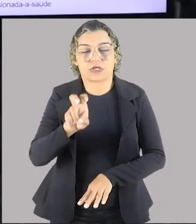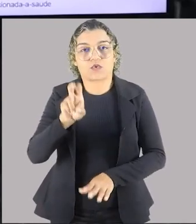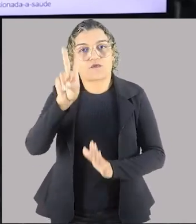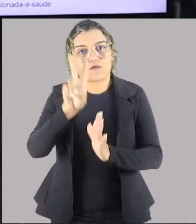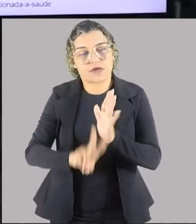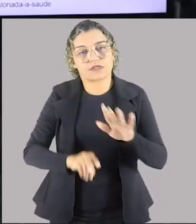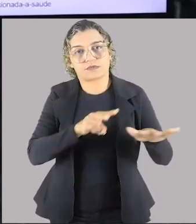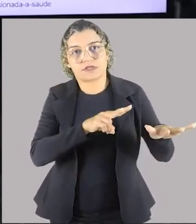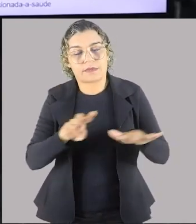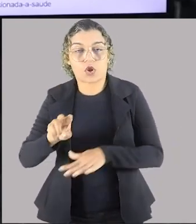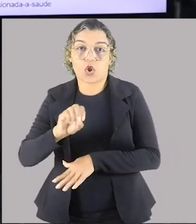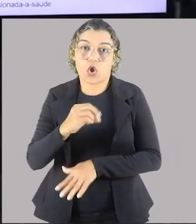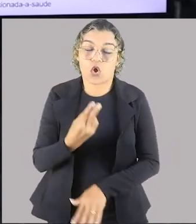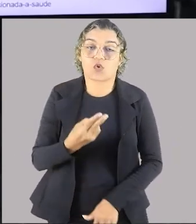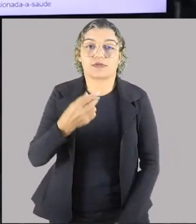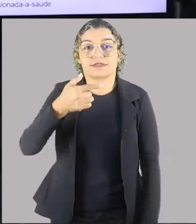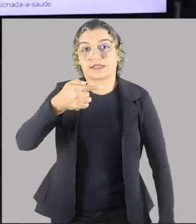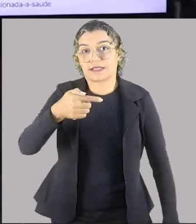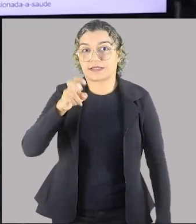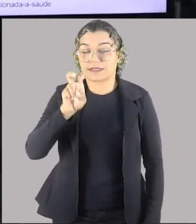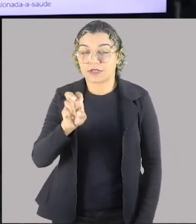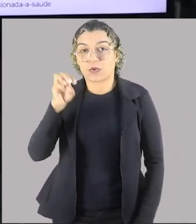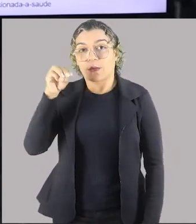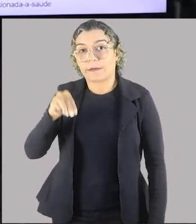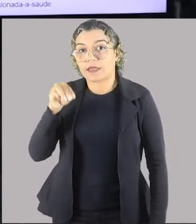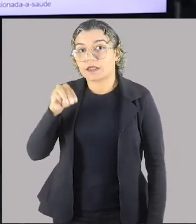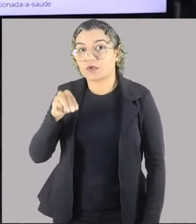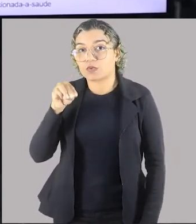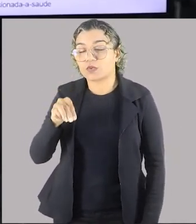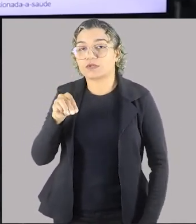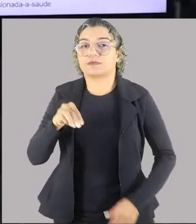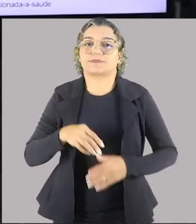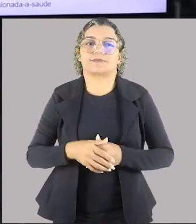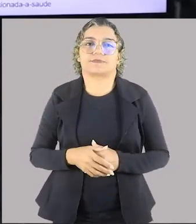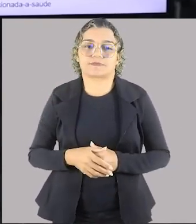Ou 75 minutos de intensidade